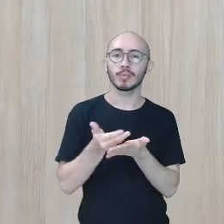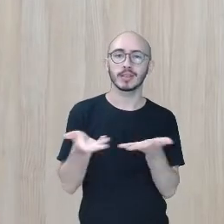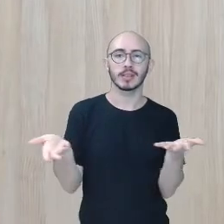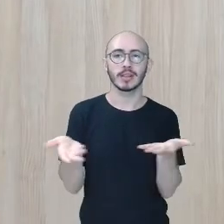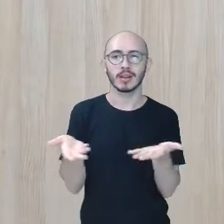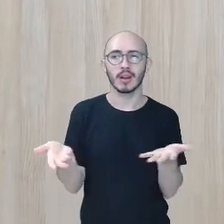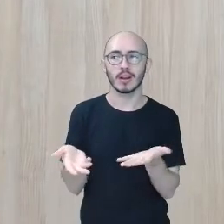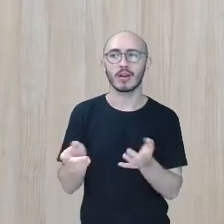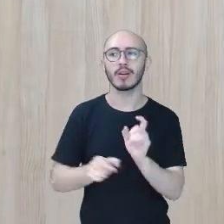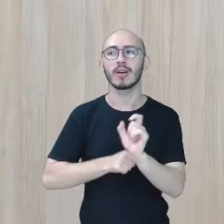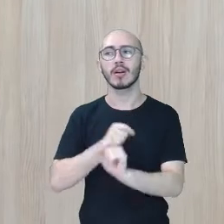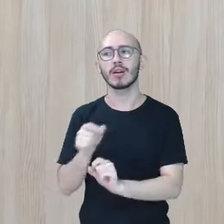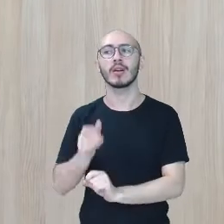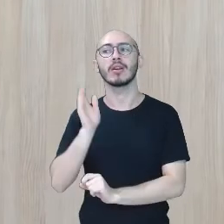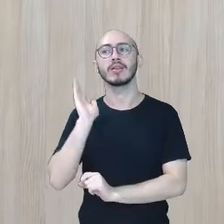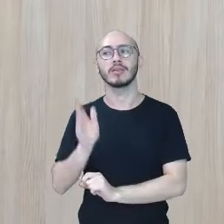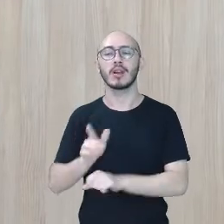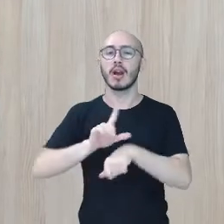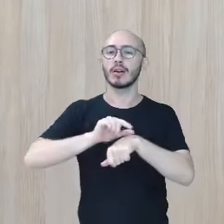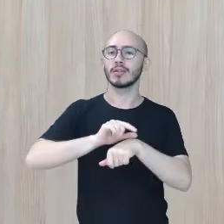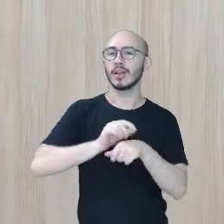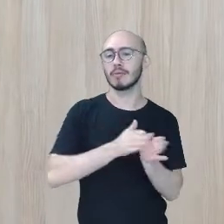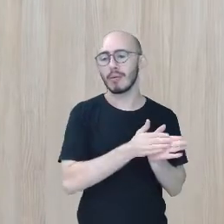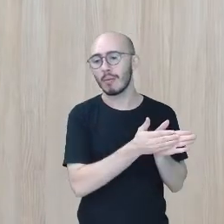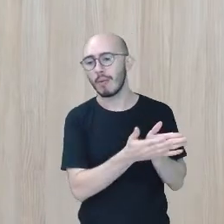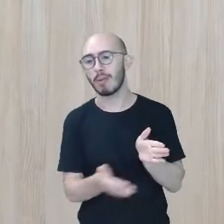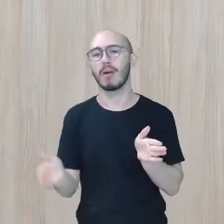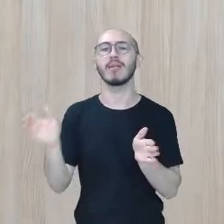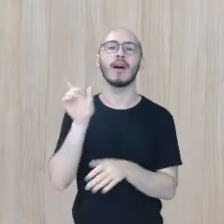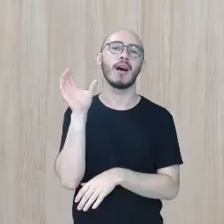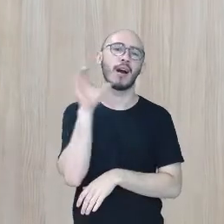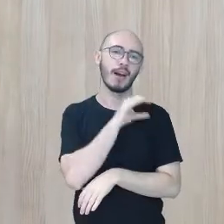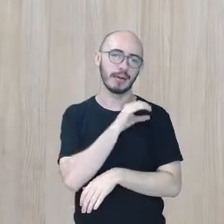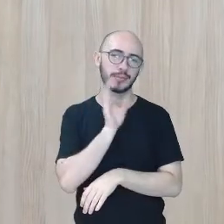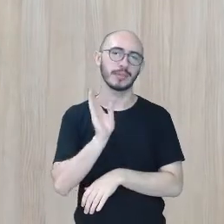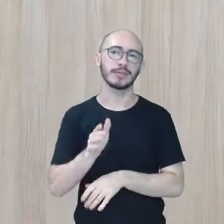porque a gente já está, né, com um tempo um pouco, né,